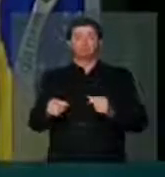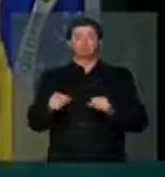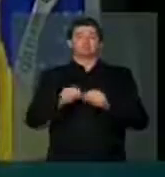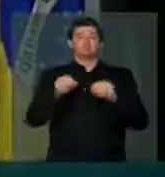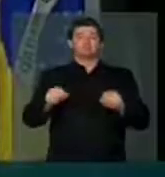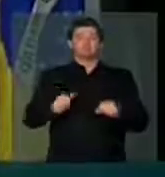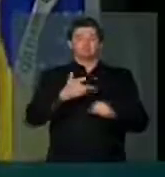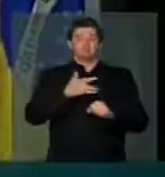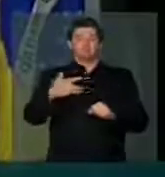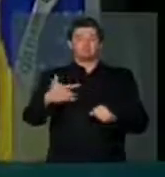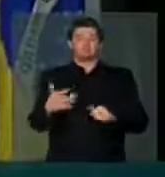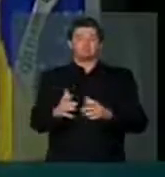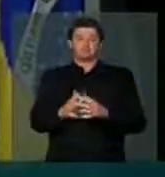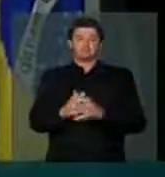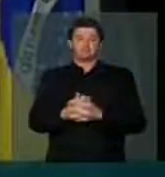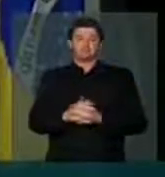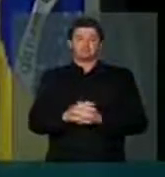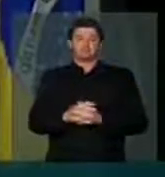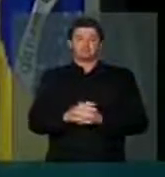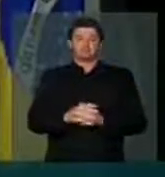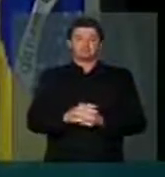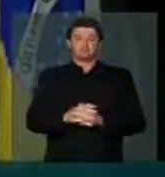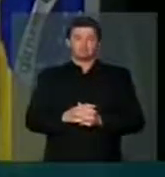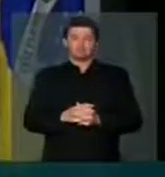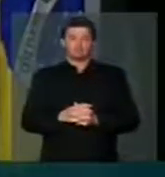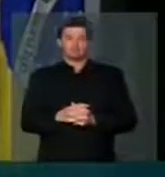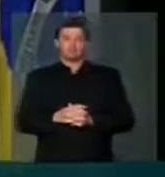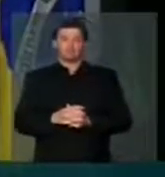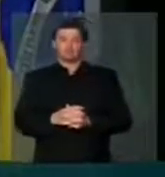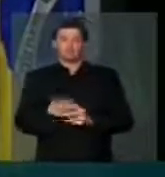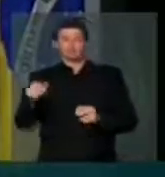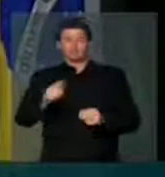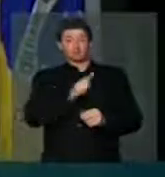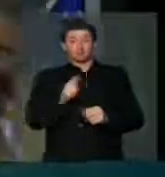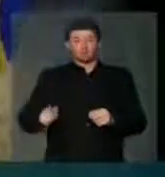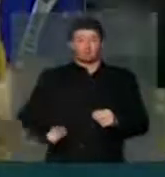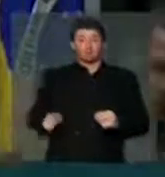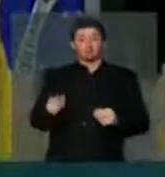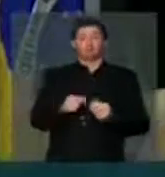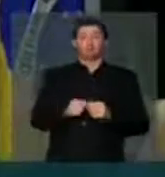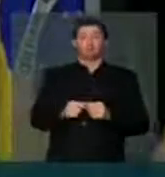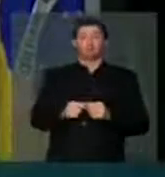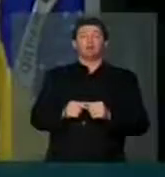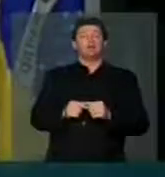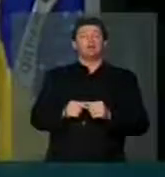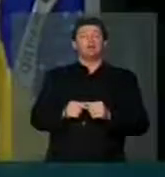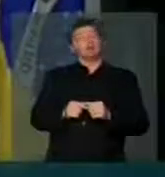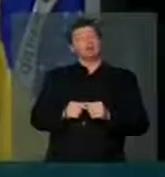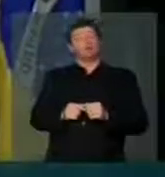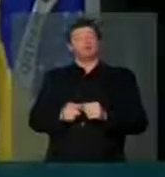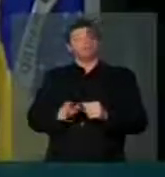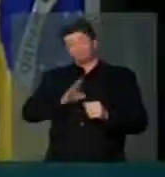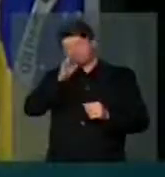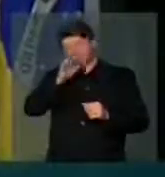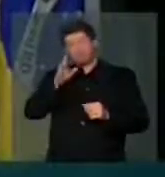de saúde. Nesse governo do faz de conta, a Presidente Dilma se acostumou a anunciar obras,